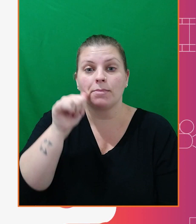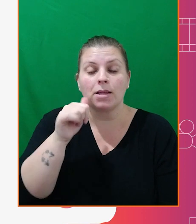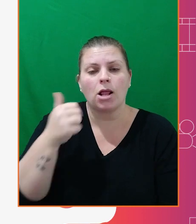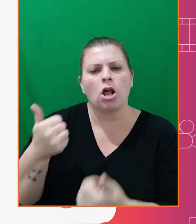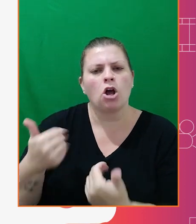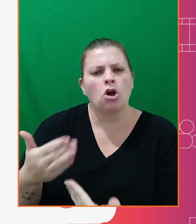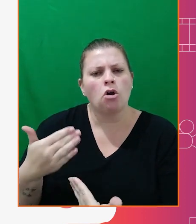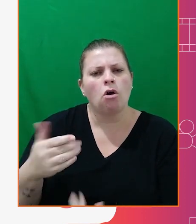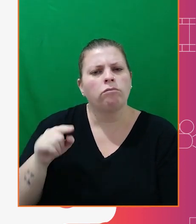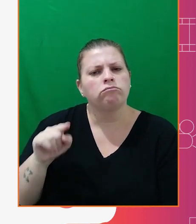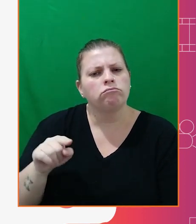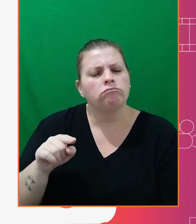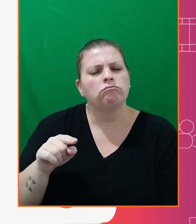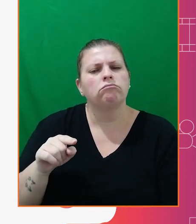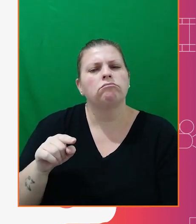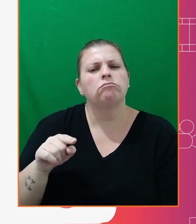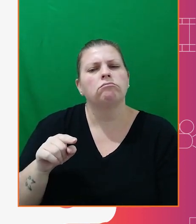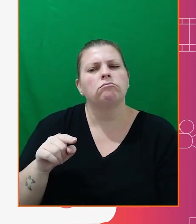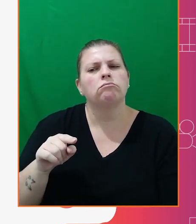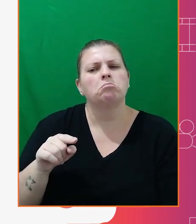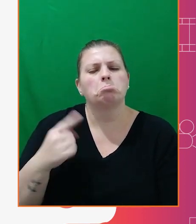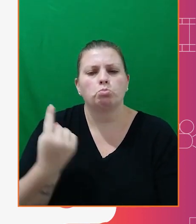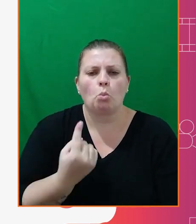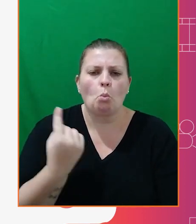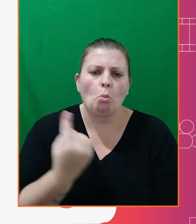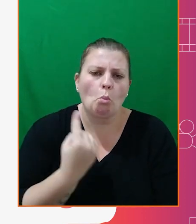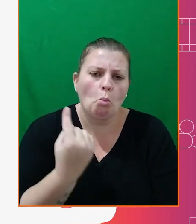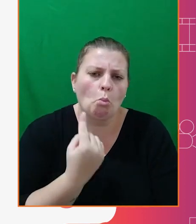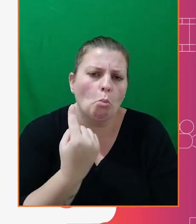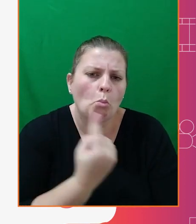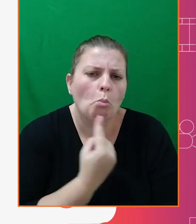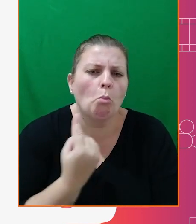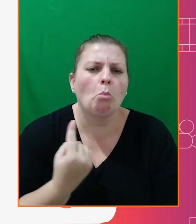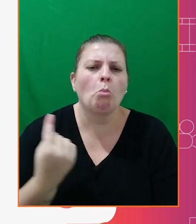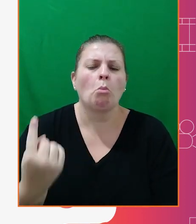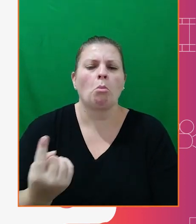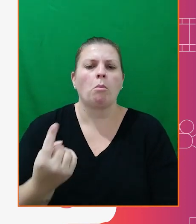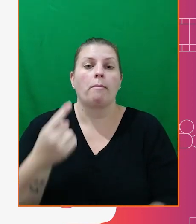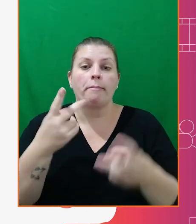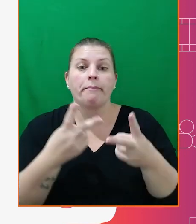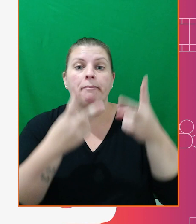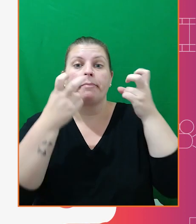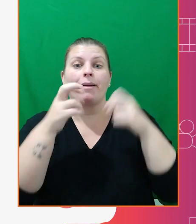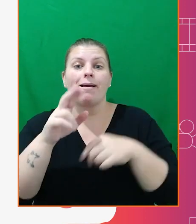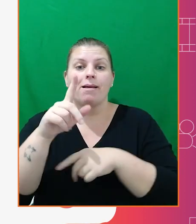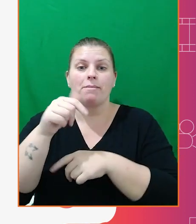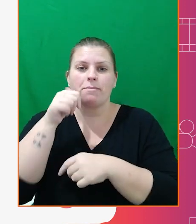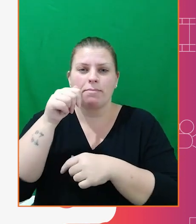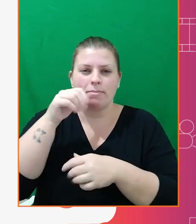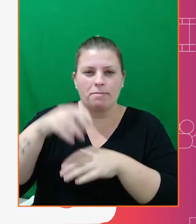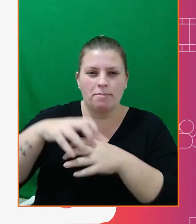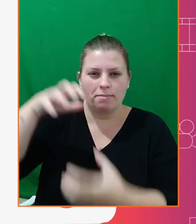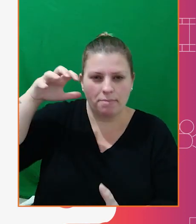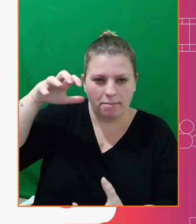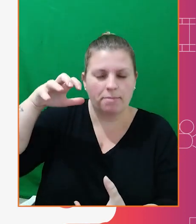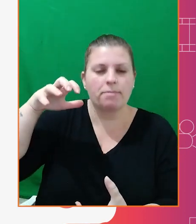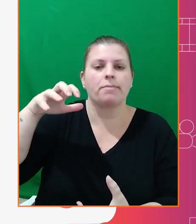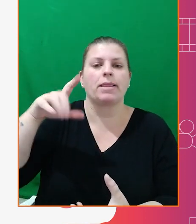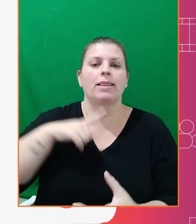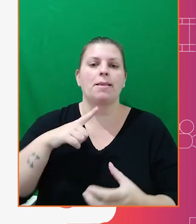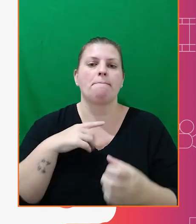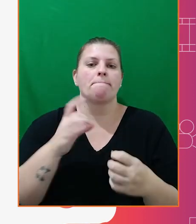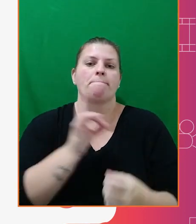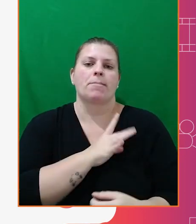bastante solitária. E percebemos que a irmã mais velha parece ter medo dos seus poderes. Em um